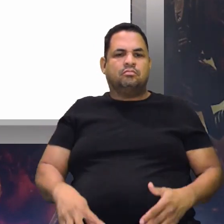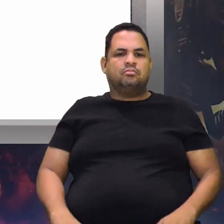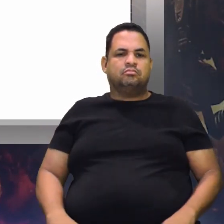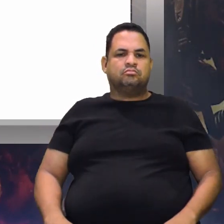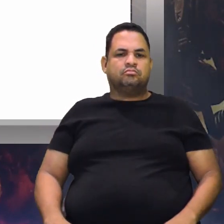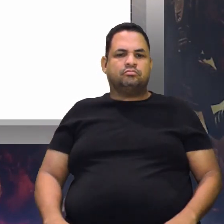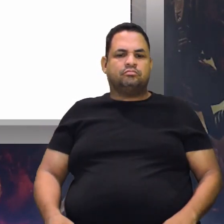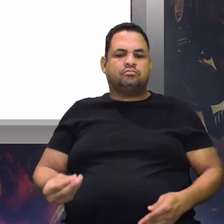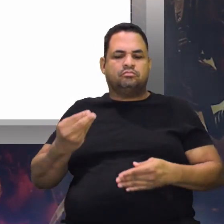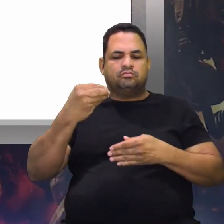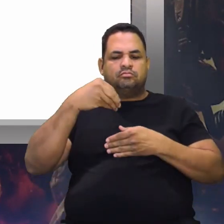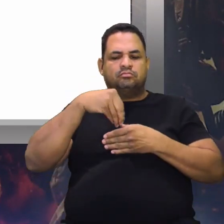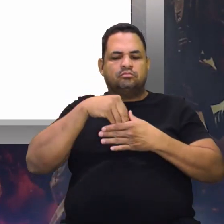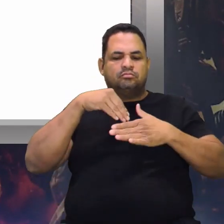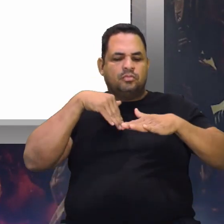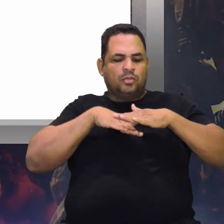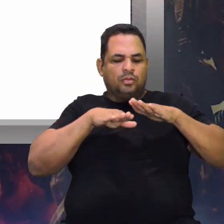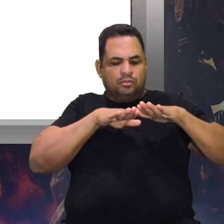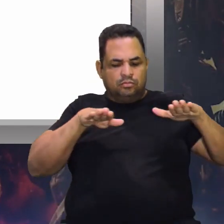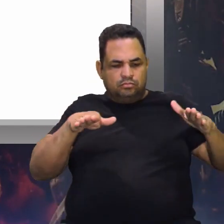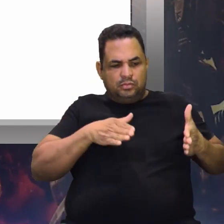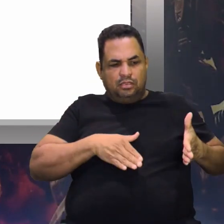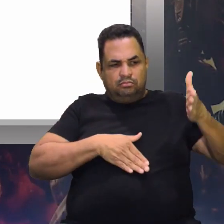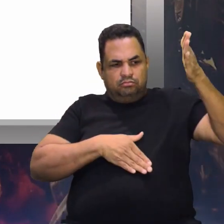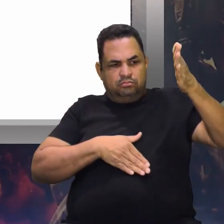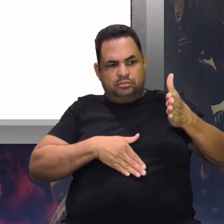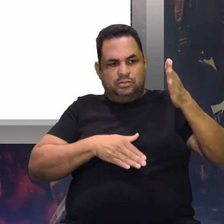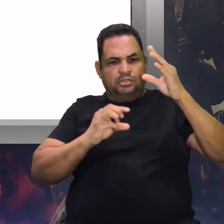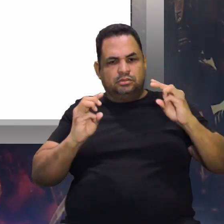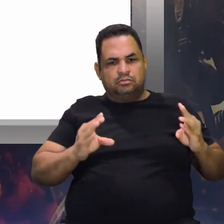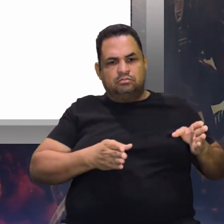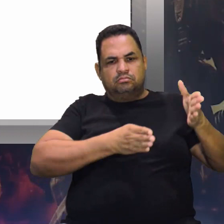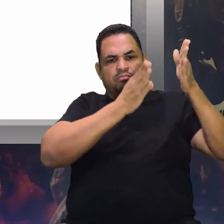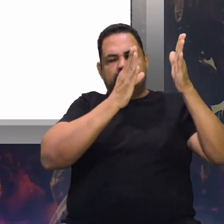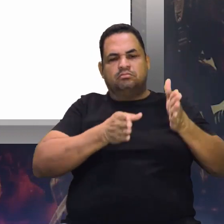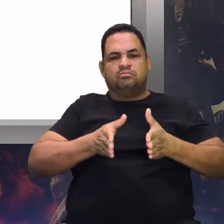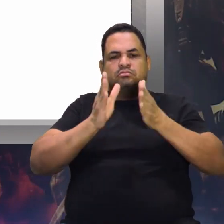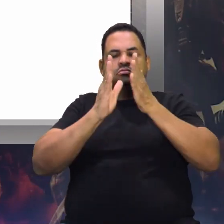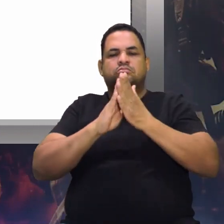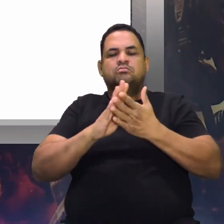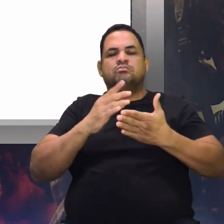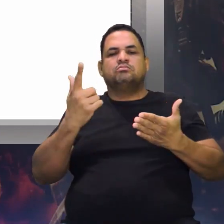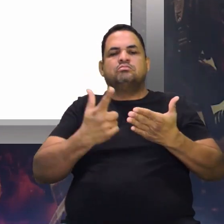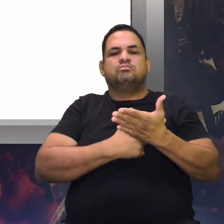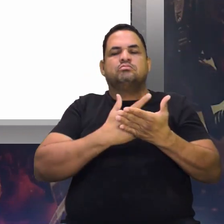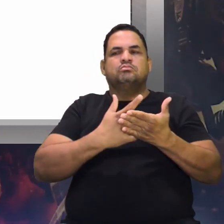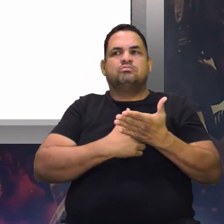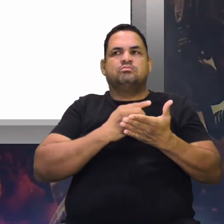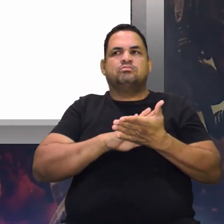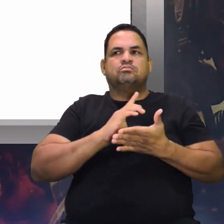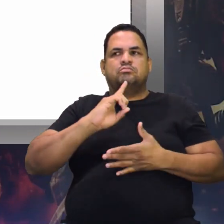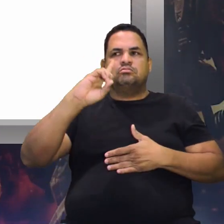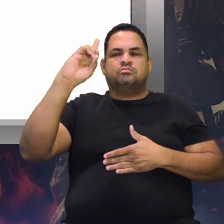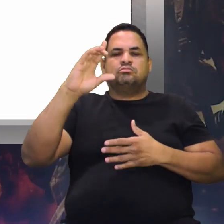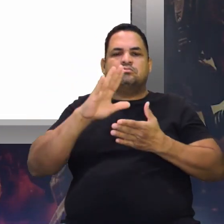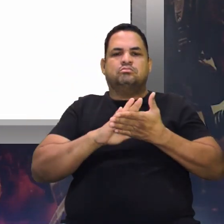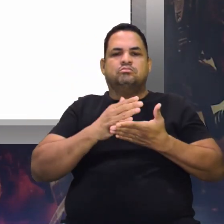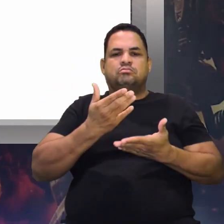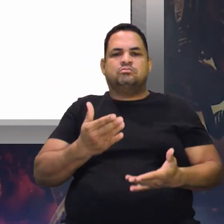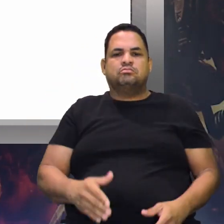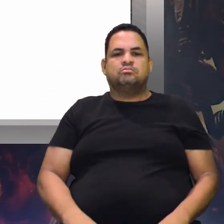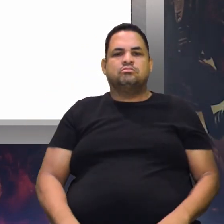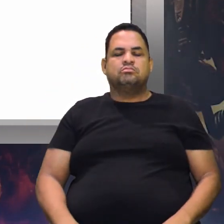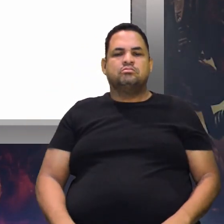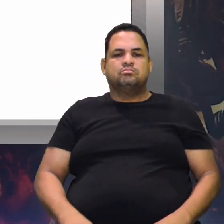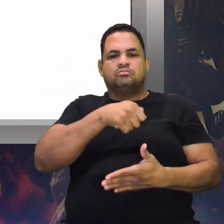nos túmulos, ela vai estar nas paredes dos palácios, ela vai estar num livro sagrado. E essa escrita,